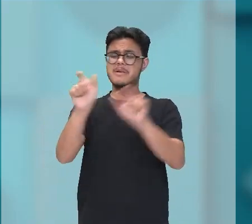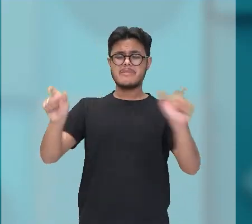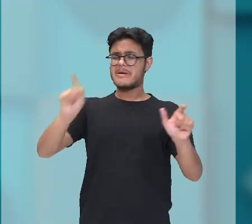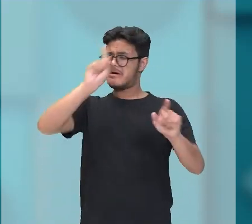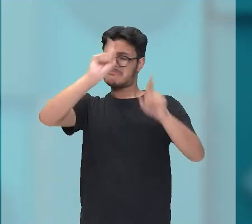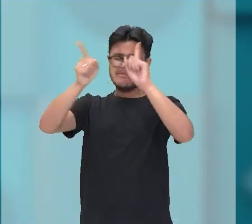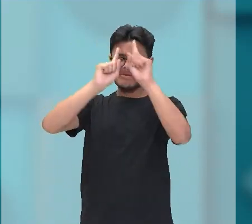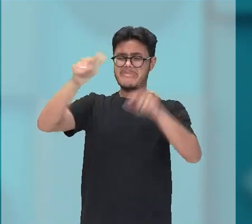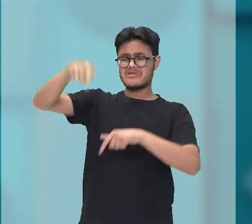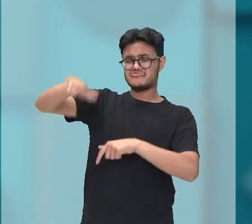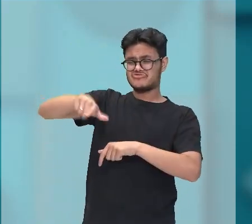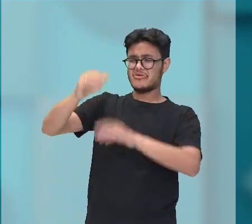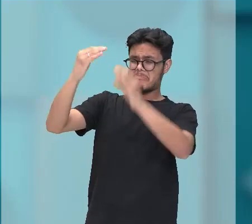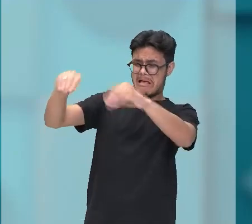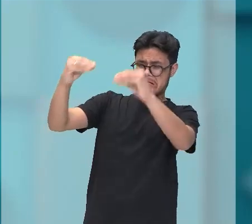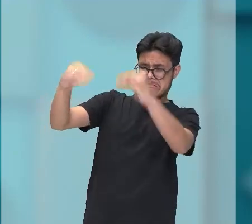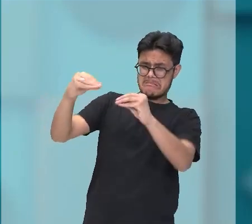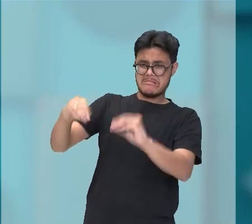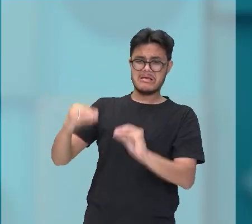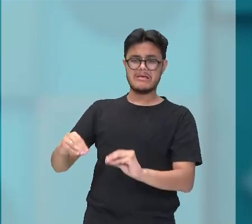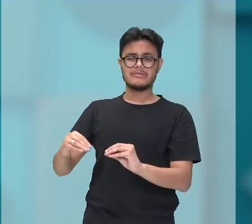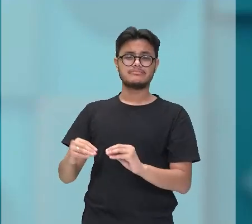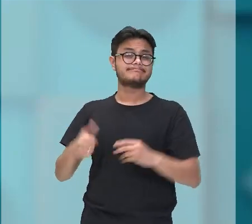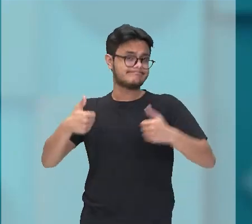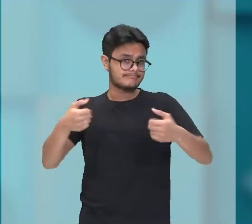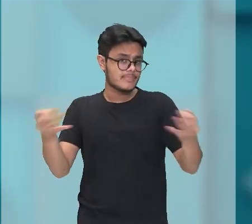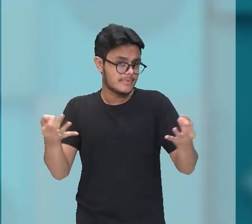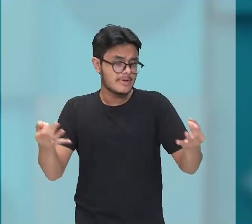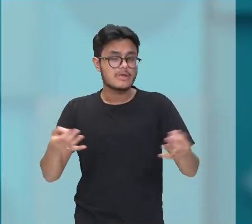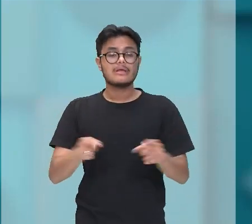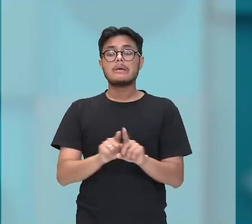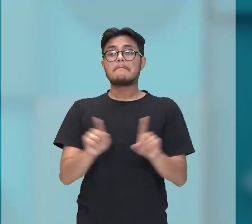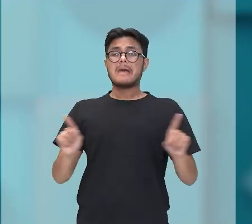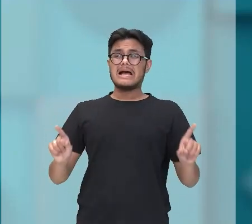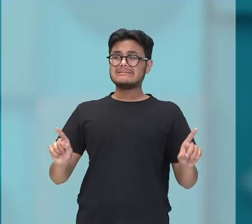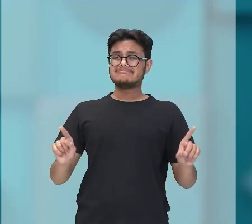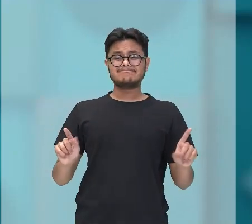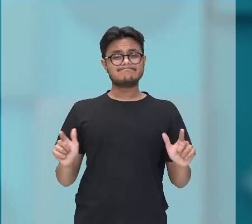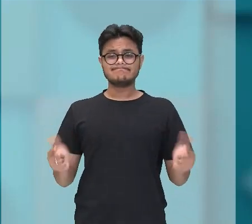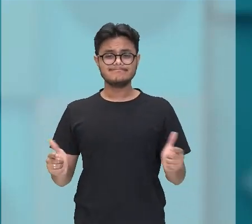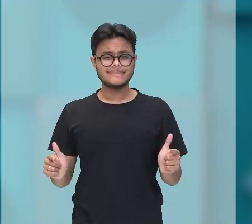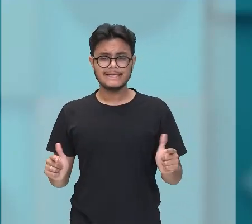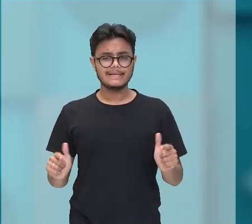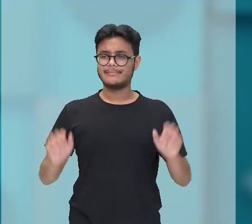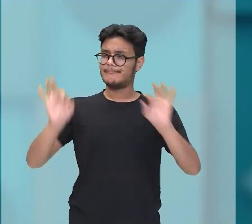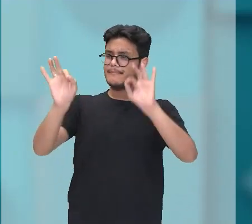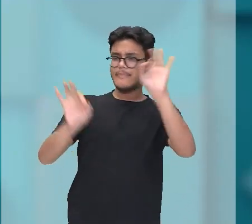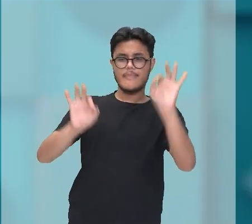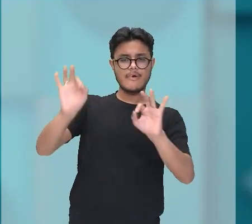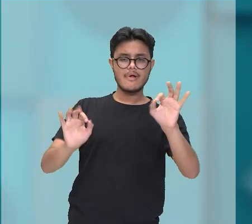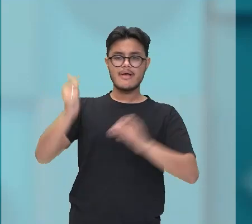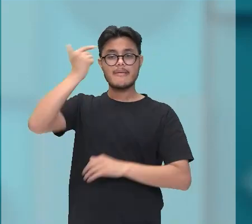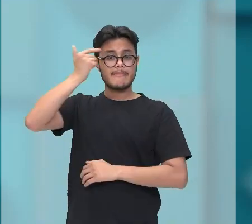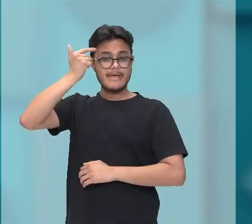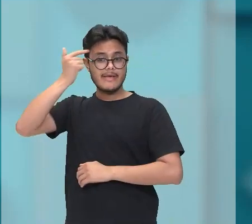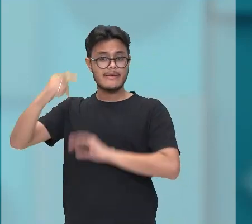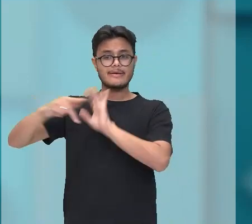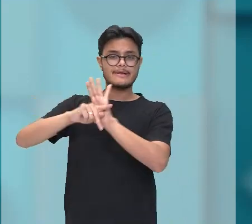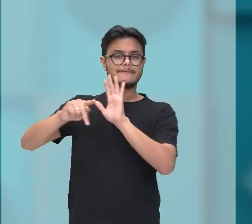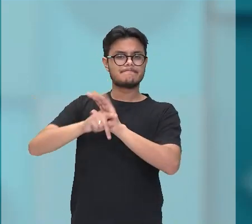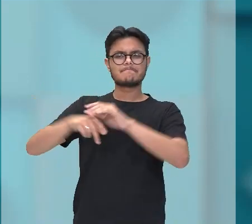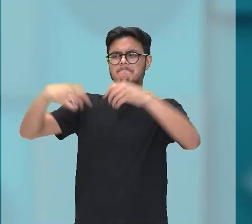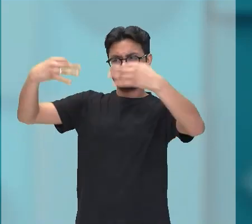e fosse repetindo. Ele fez tudo isso, fez, mas não há uma organização e uma sequenciação lógica nesse